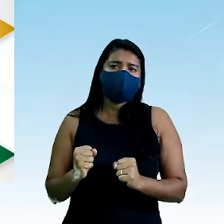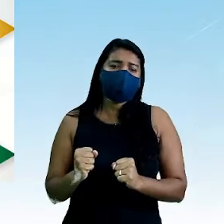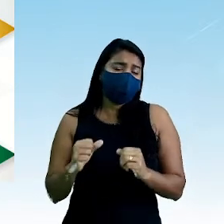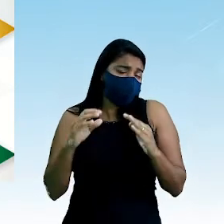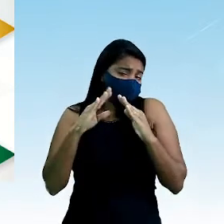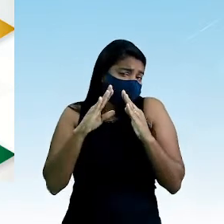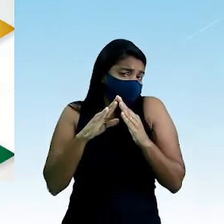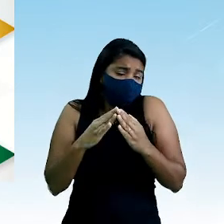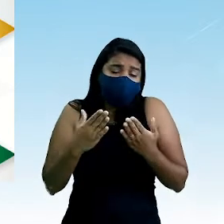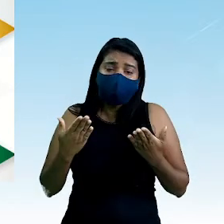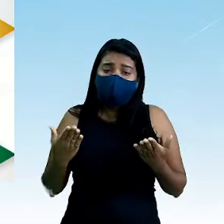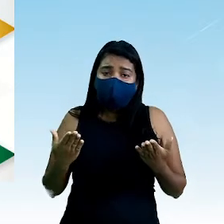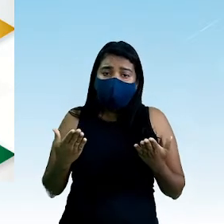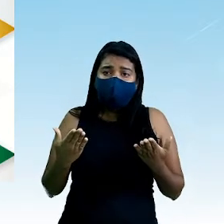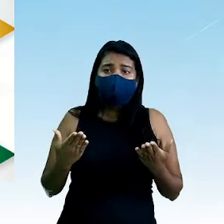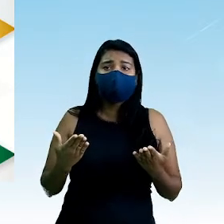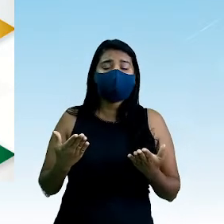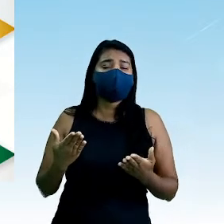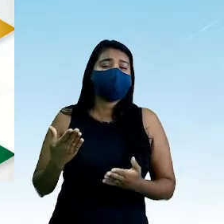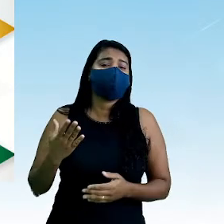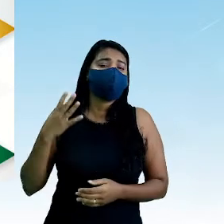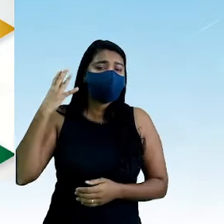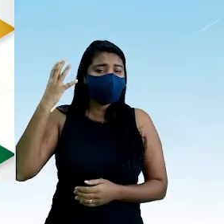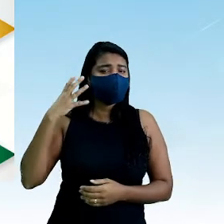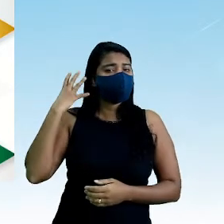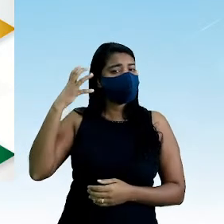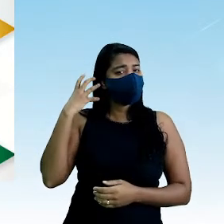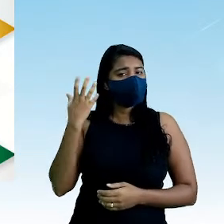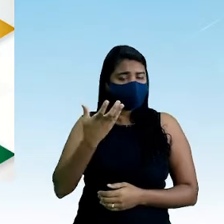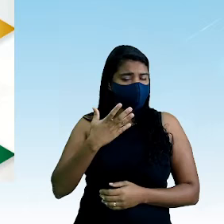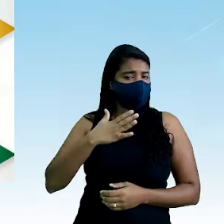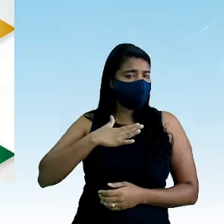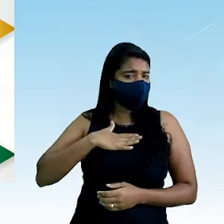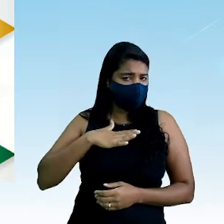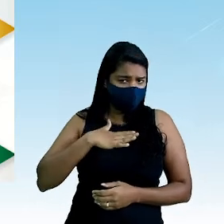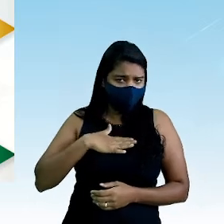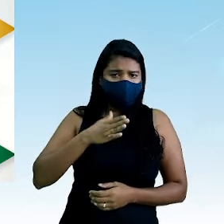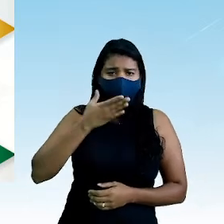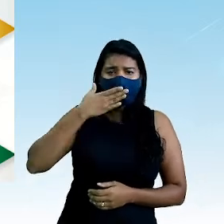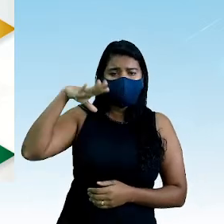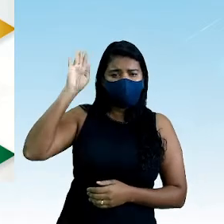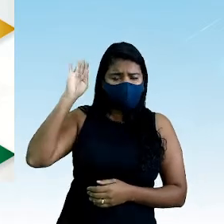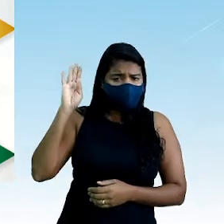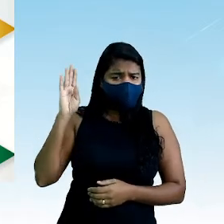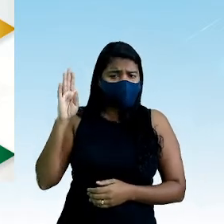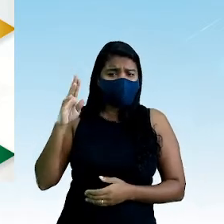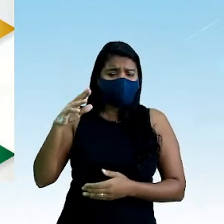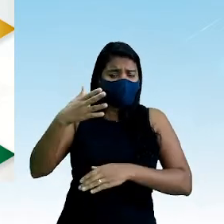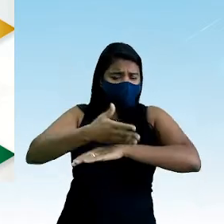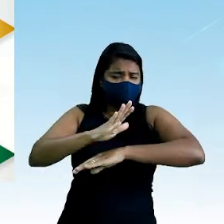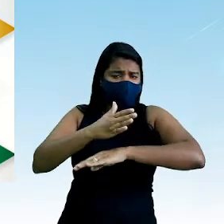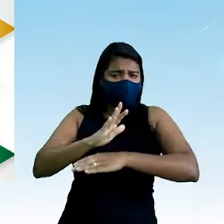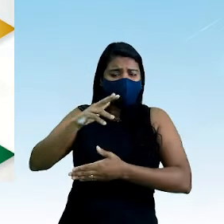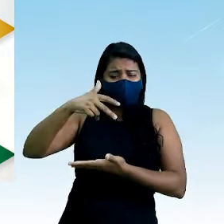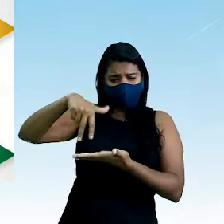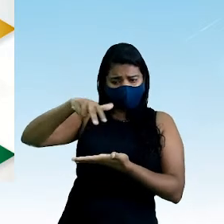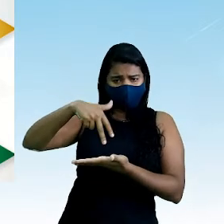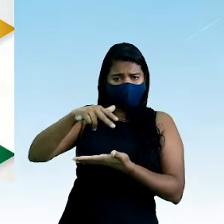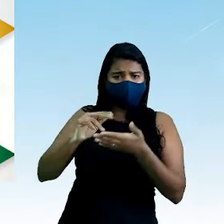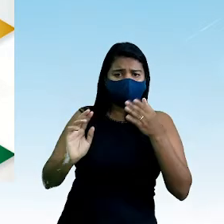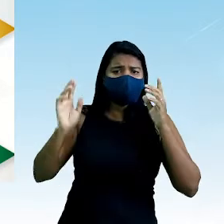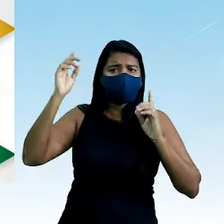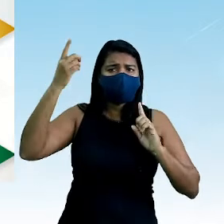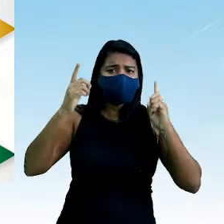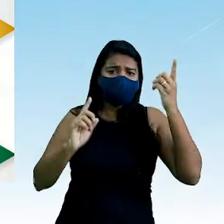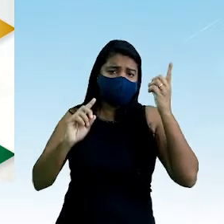casa mesmo, botar a nossa música do frevo favorita e ensaiar alguns passozinhos, né, não custa. E também a gente